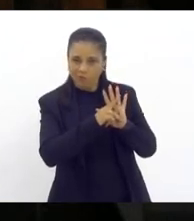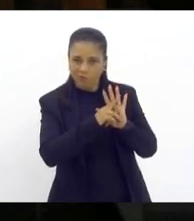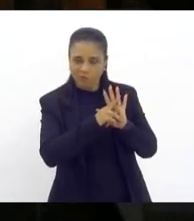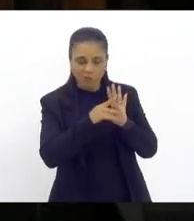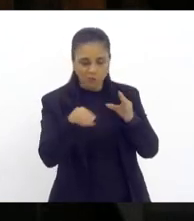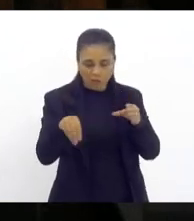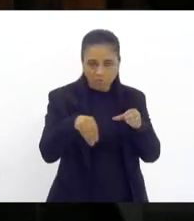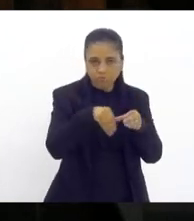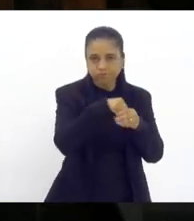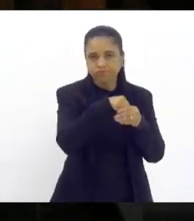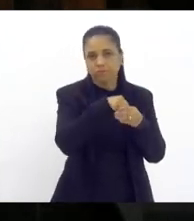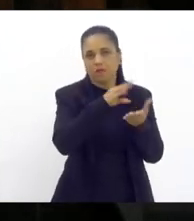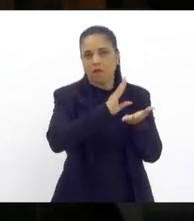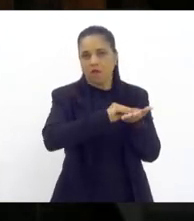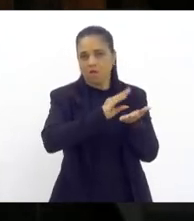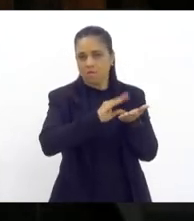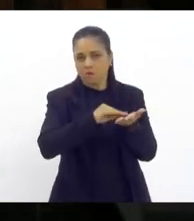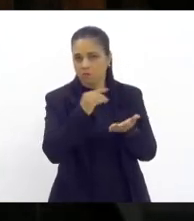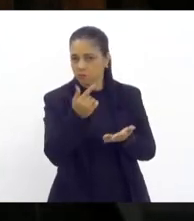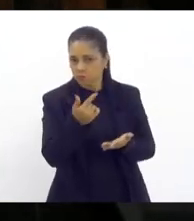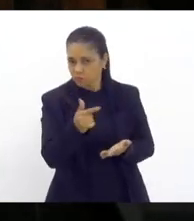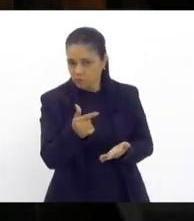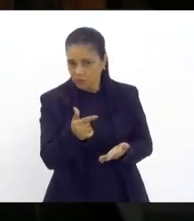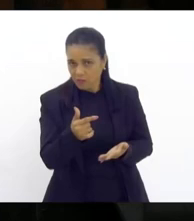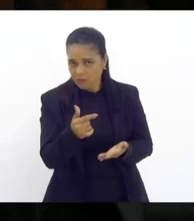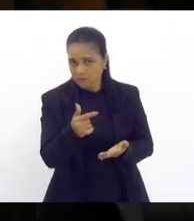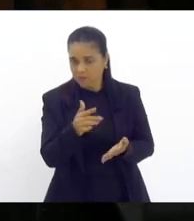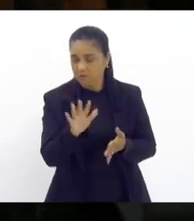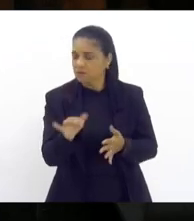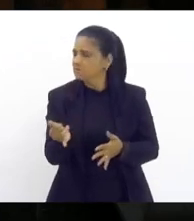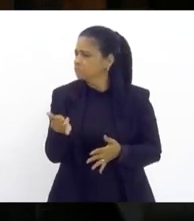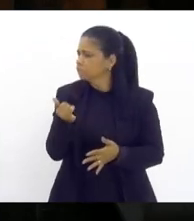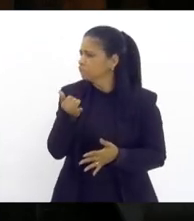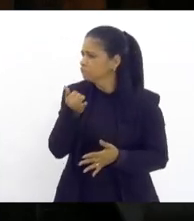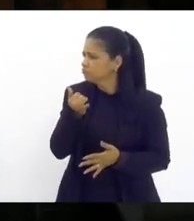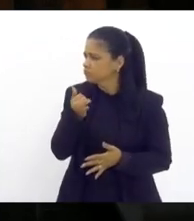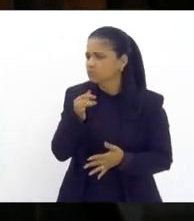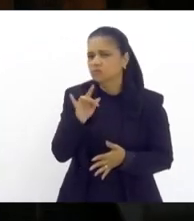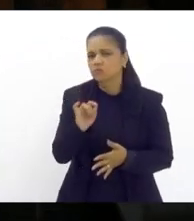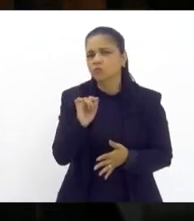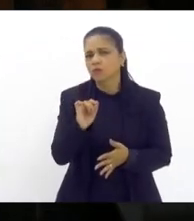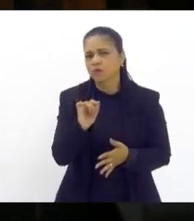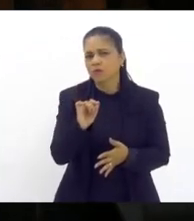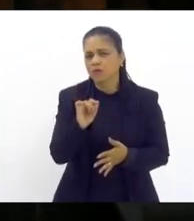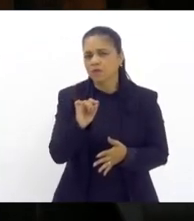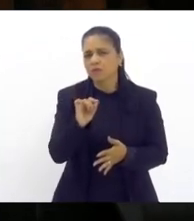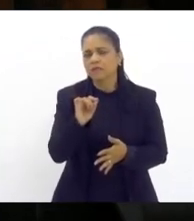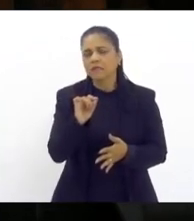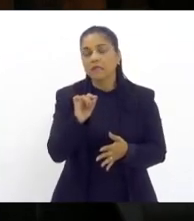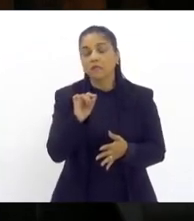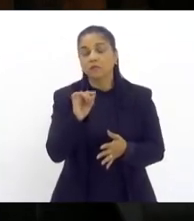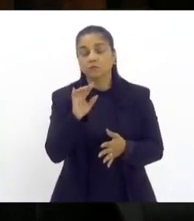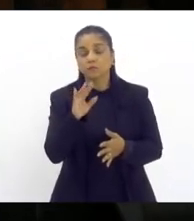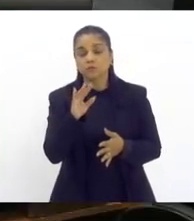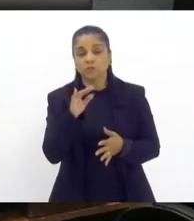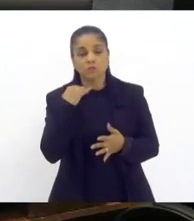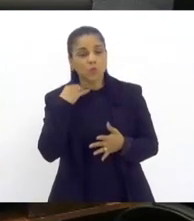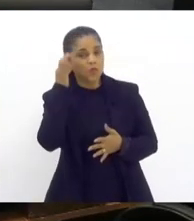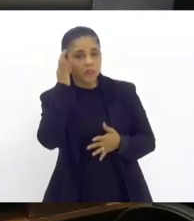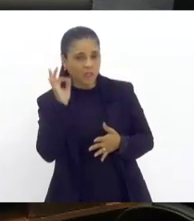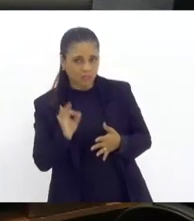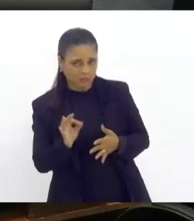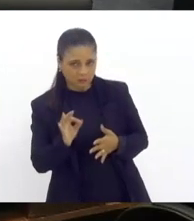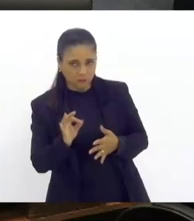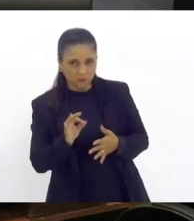Eu vou fazer uma reclamação mais... Pois não? Existe aí um mal-entendido. Eu